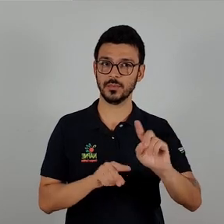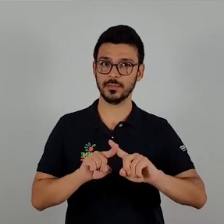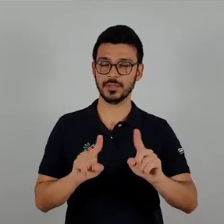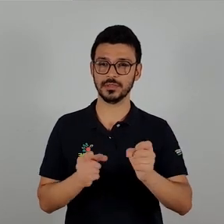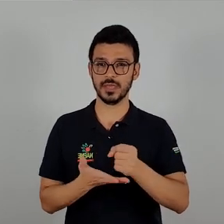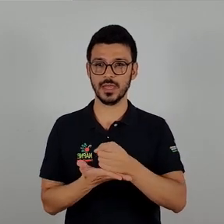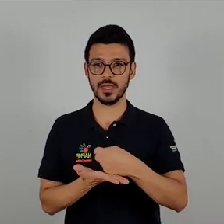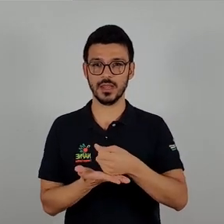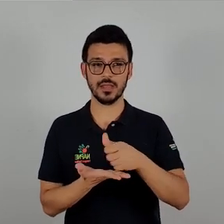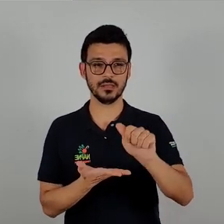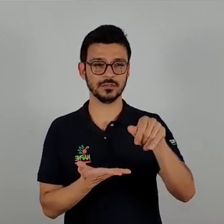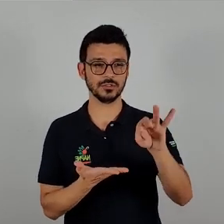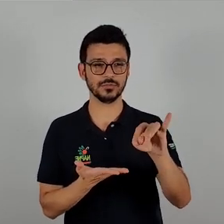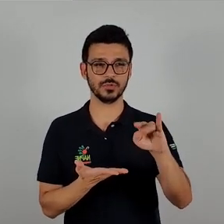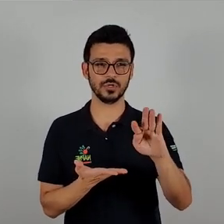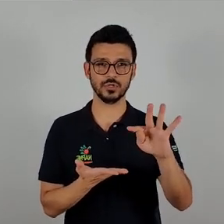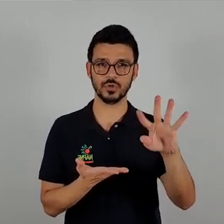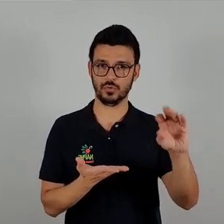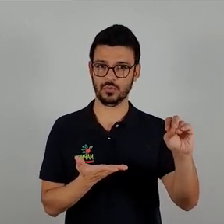Certo?